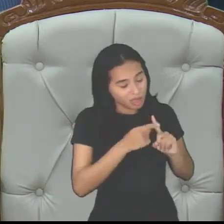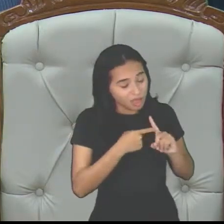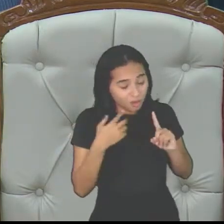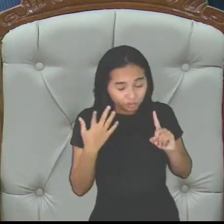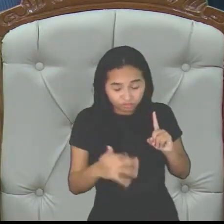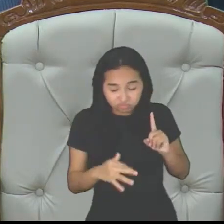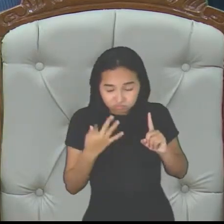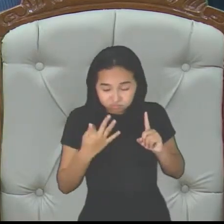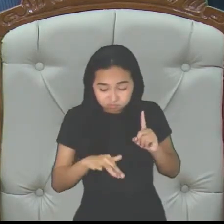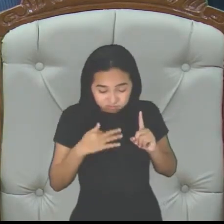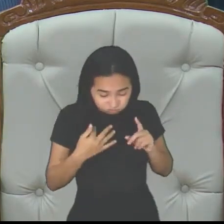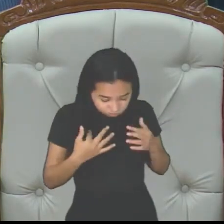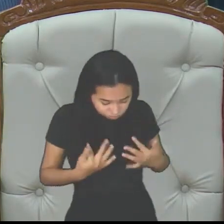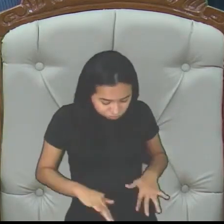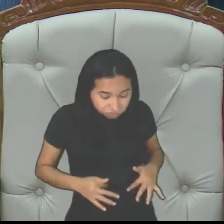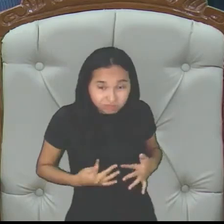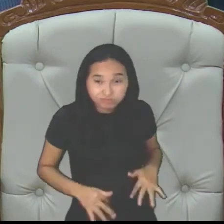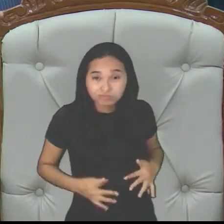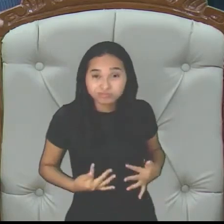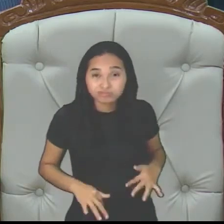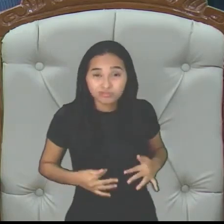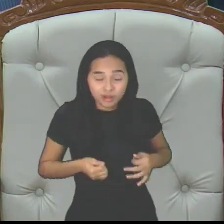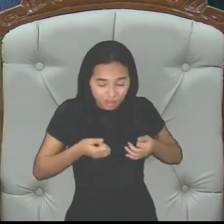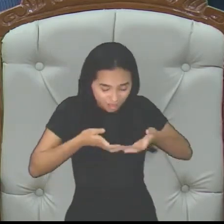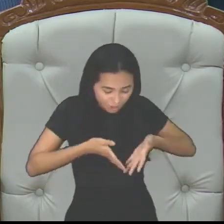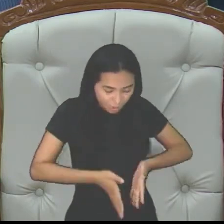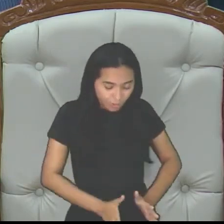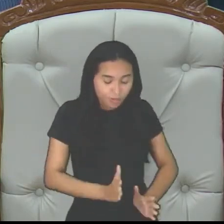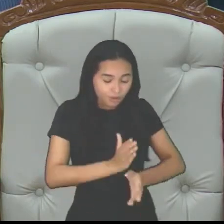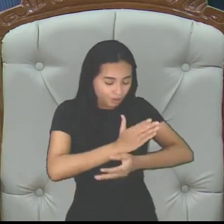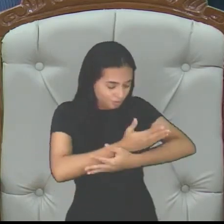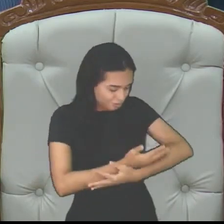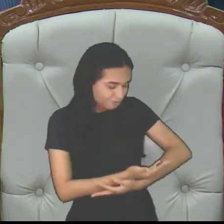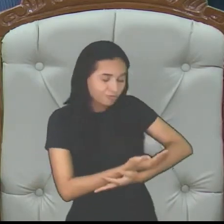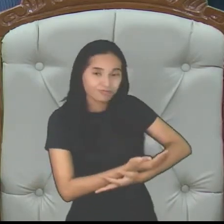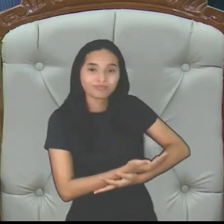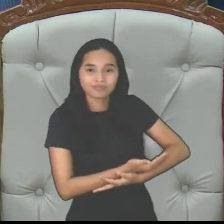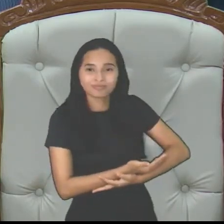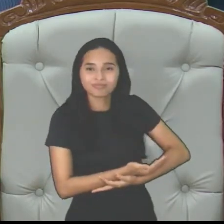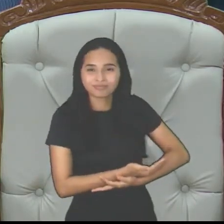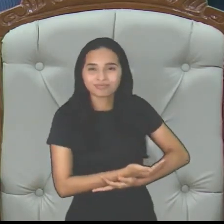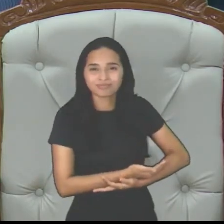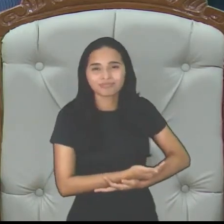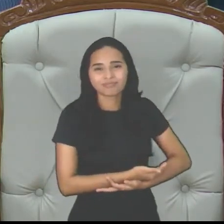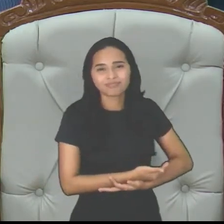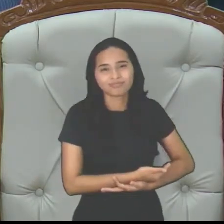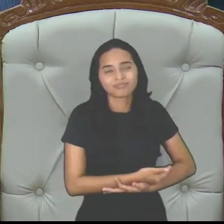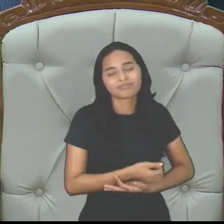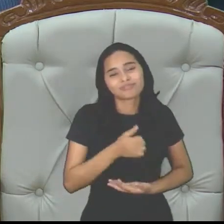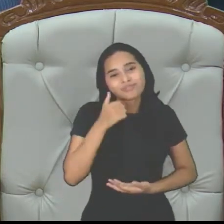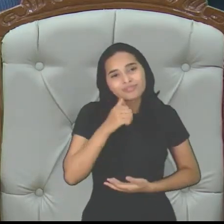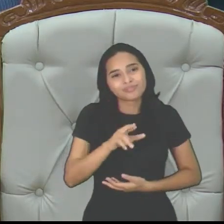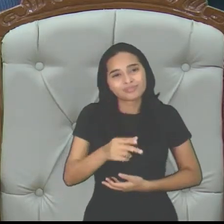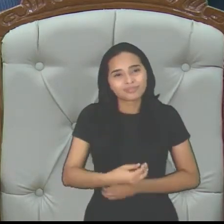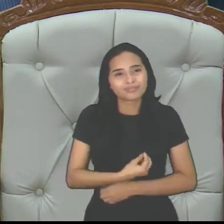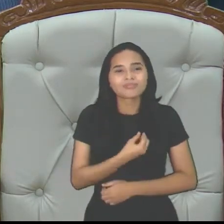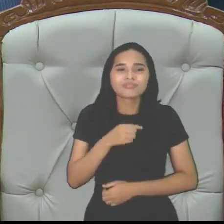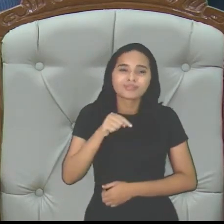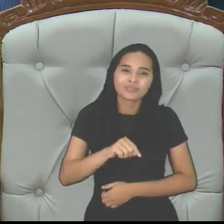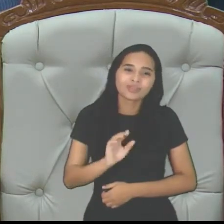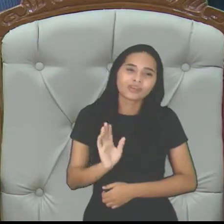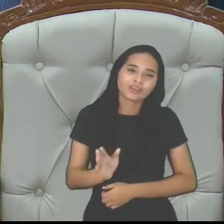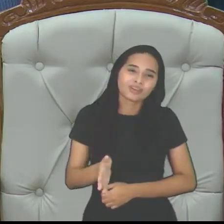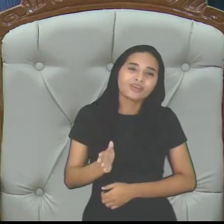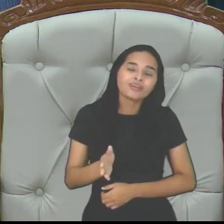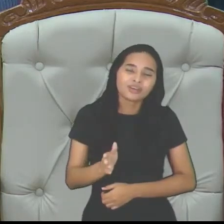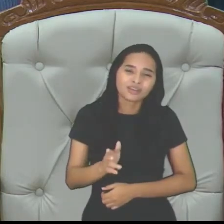as contrações de dar luz a uma criança. As irmãs que estão aqui, que já tiveram um filho